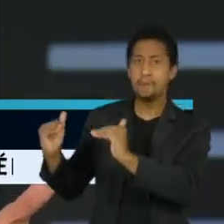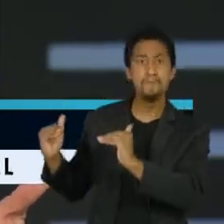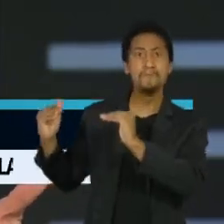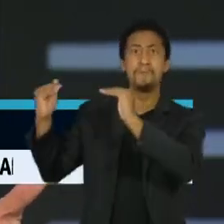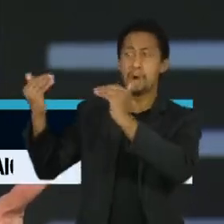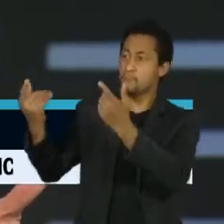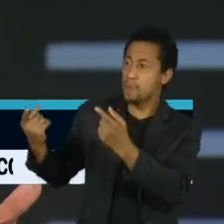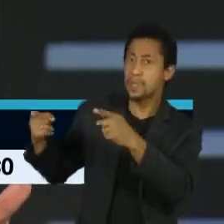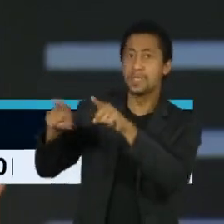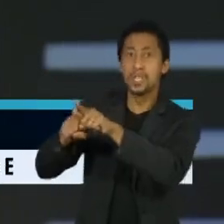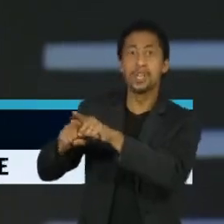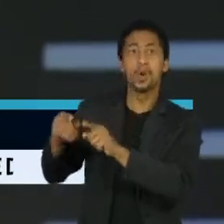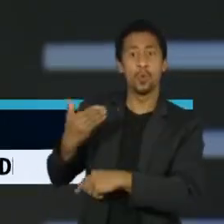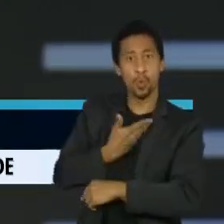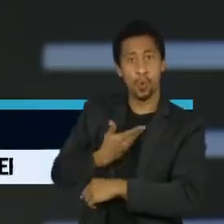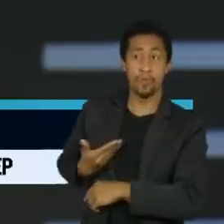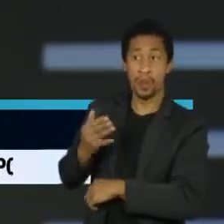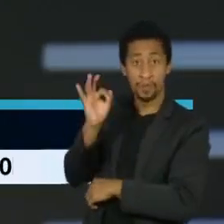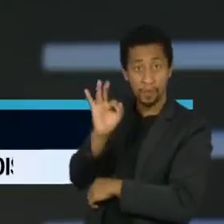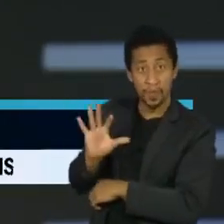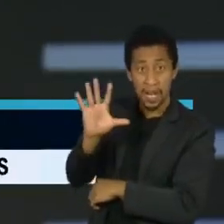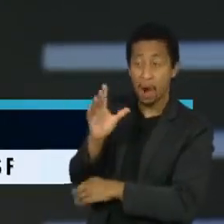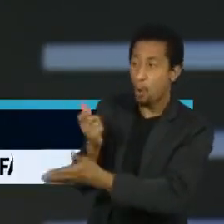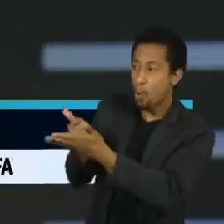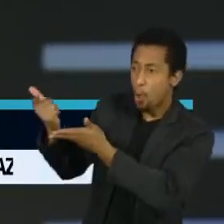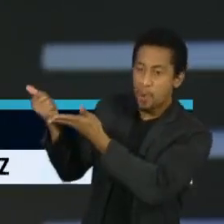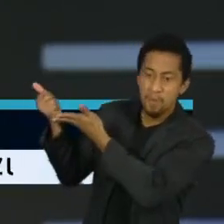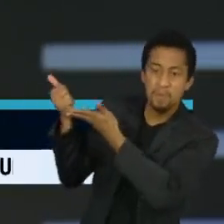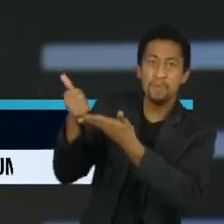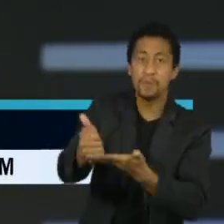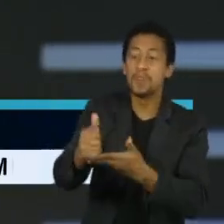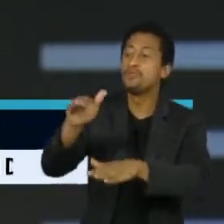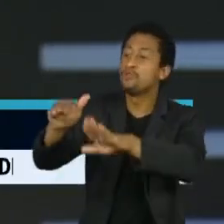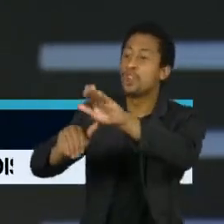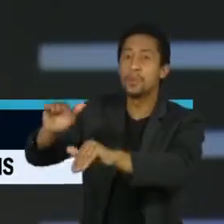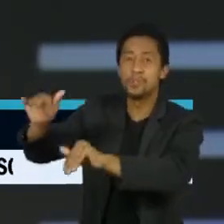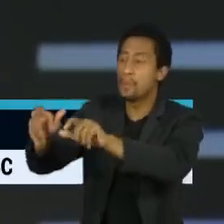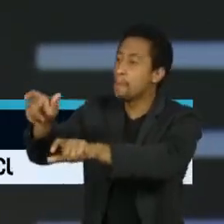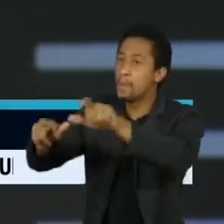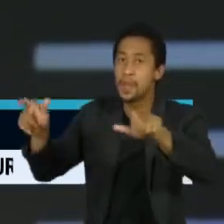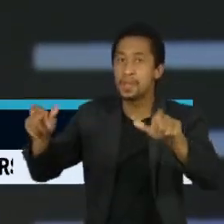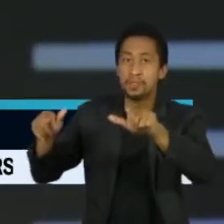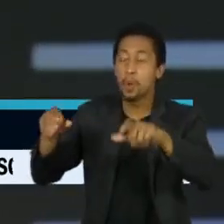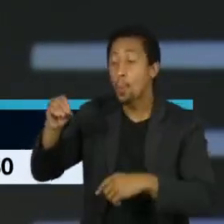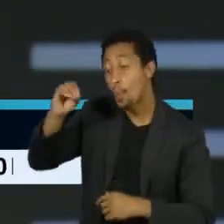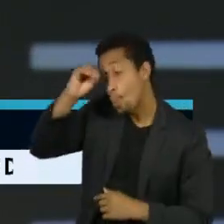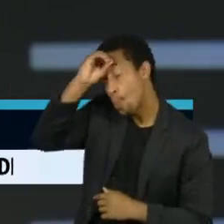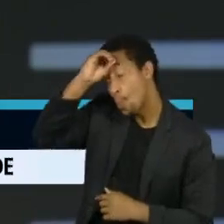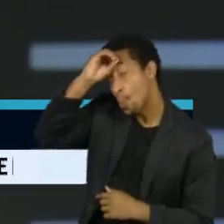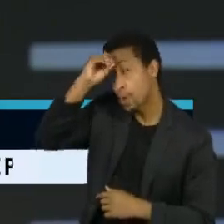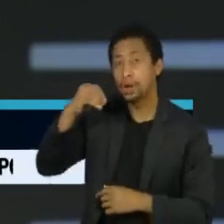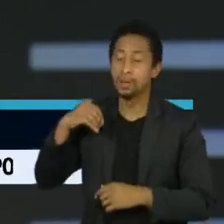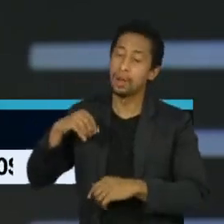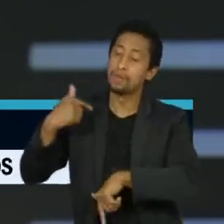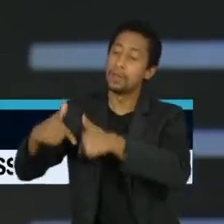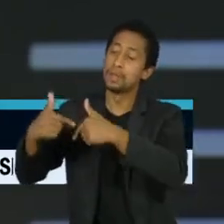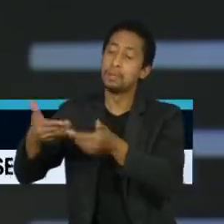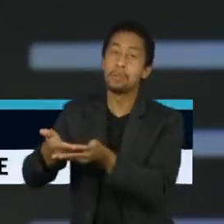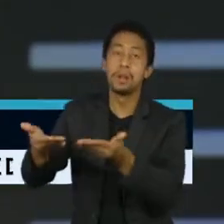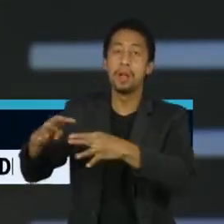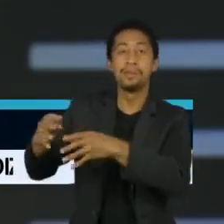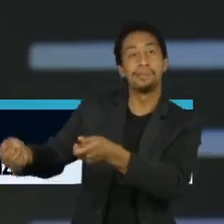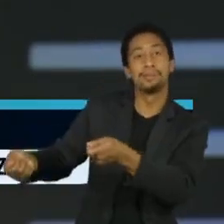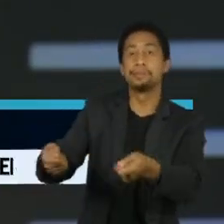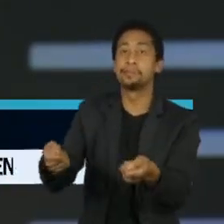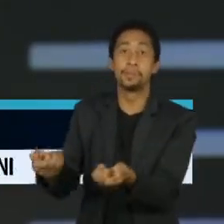ao governo para poder ter a vista grossa do governo e fazer o que eles fazem, que é garimpo ilegal,